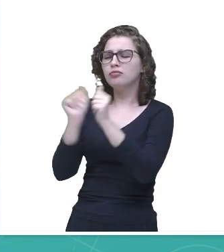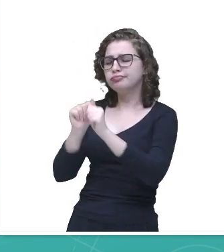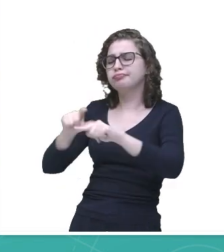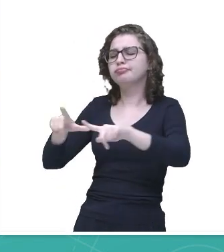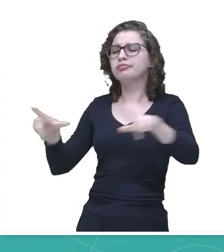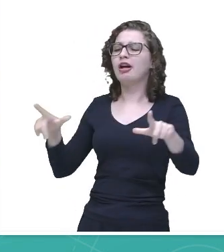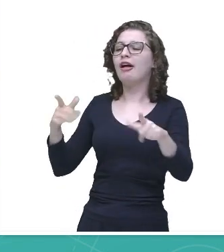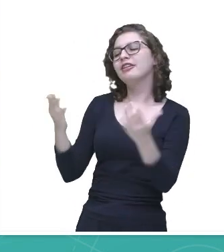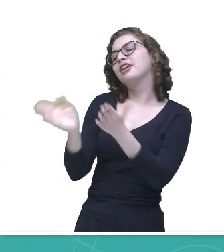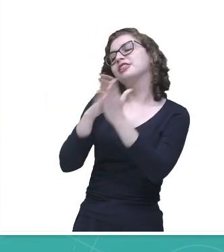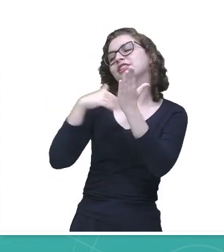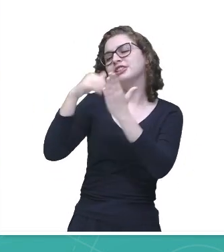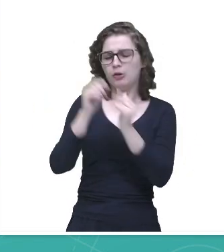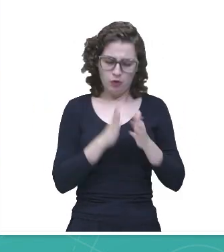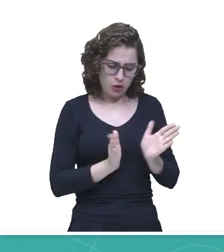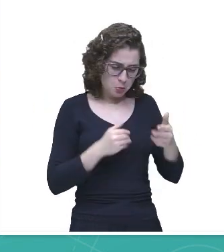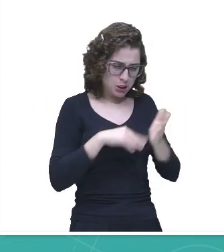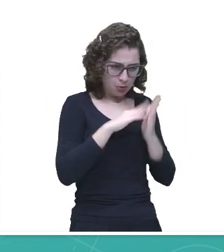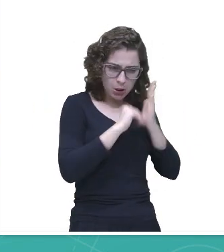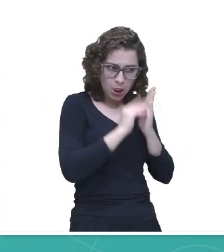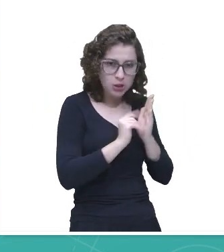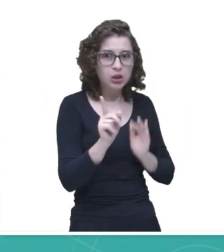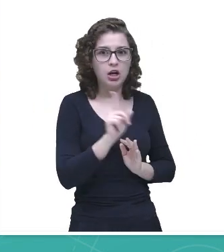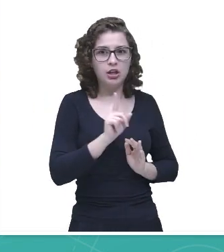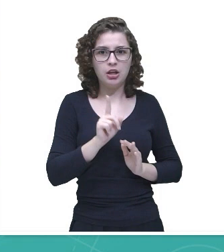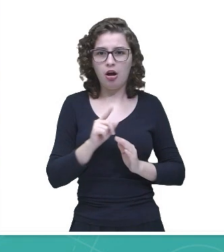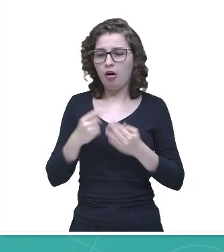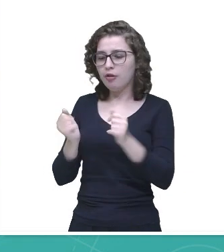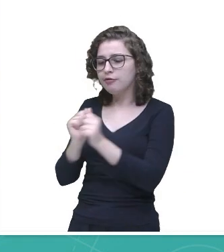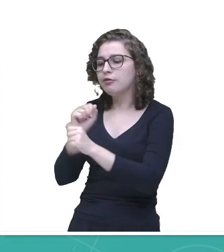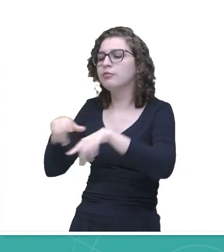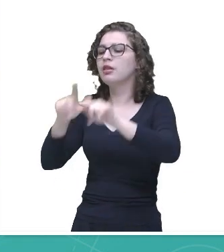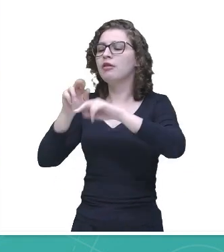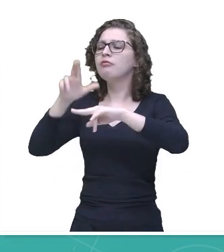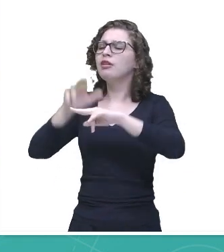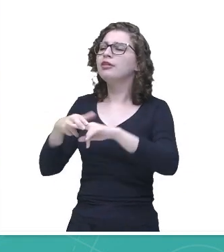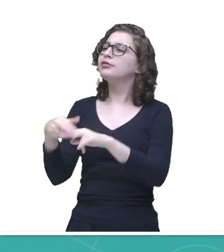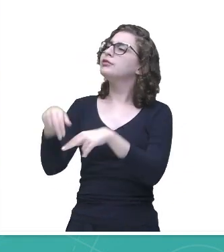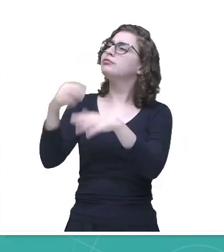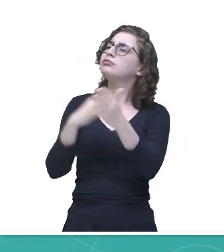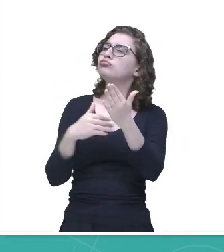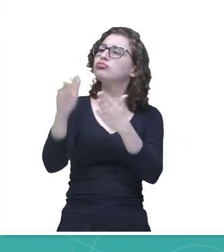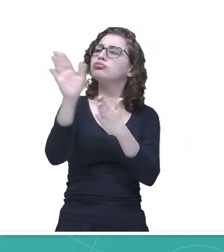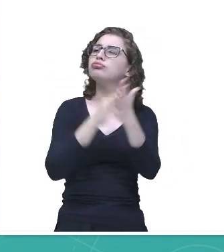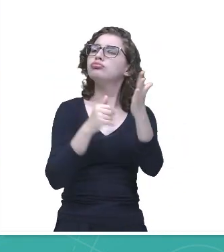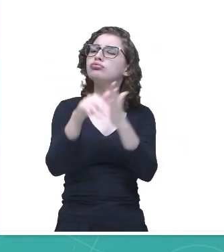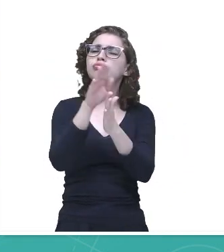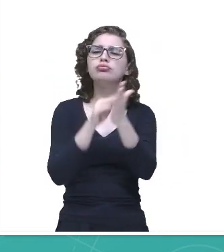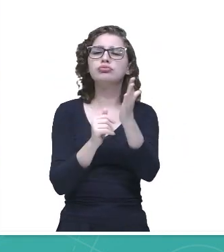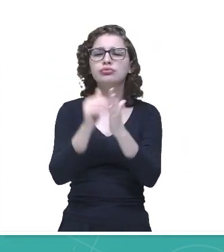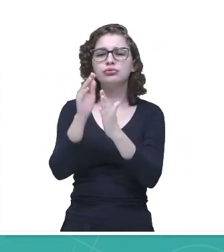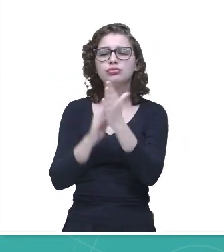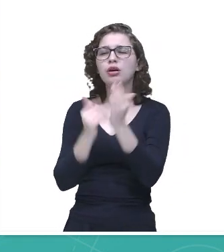não em estúdios fechados, por exemplo. Claro que vocês não poderiam, né, se quisesse colocar todas essas questões, todas